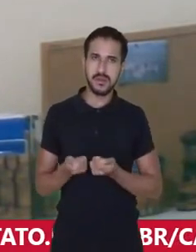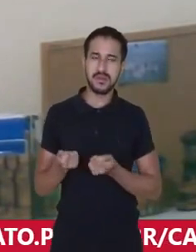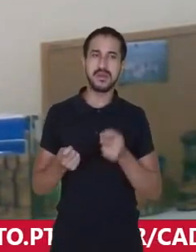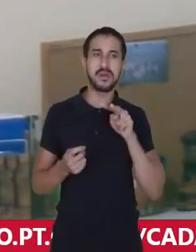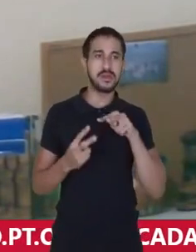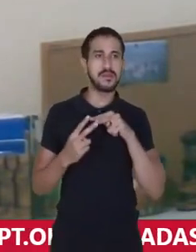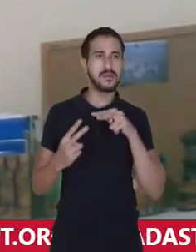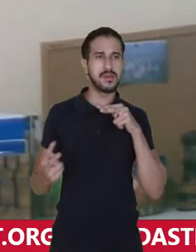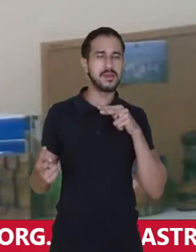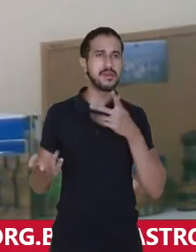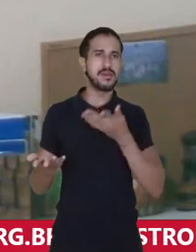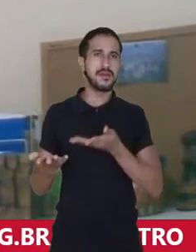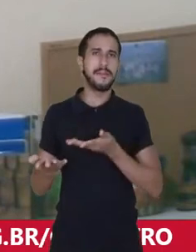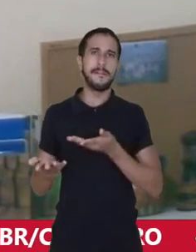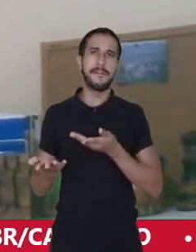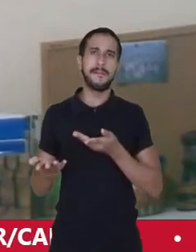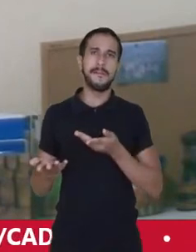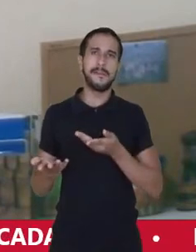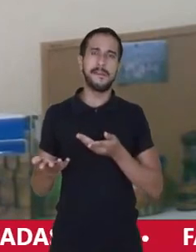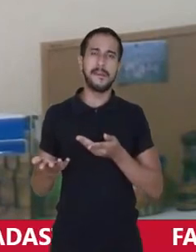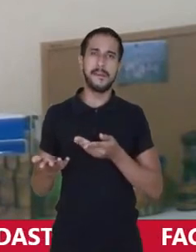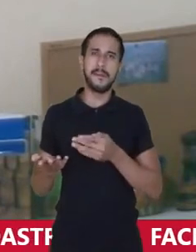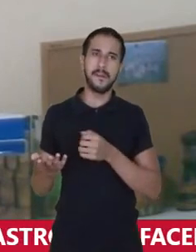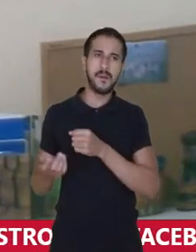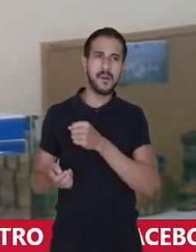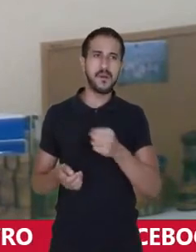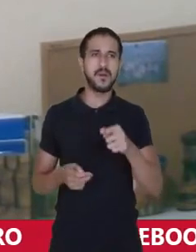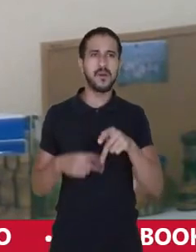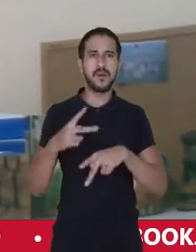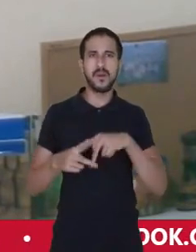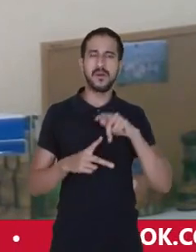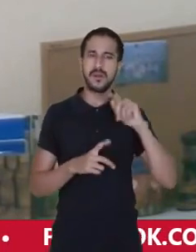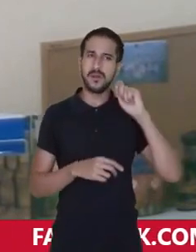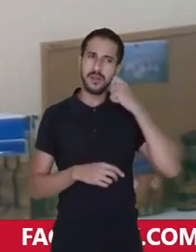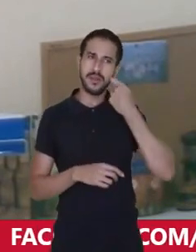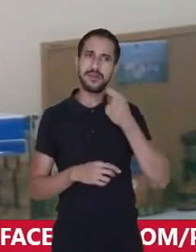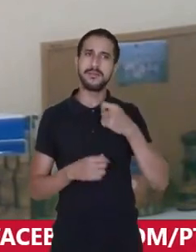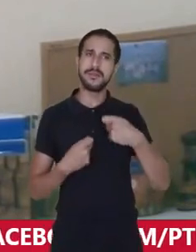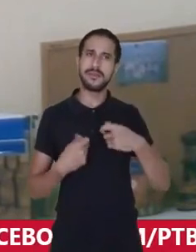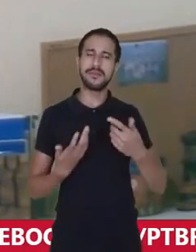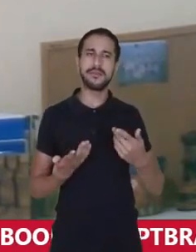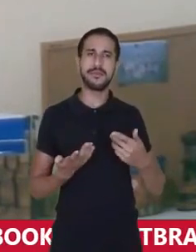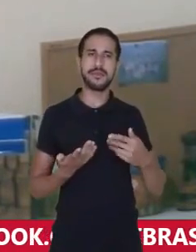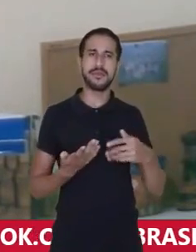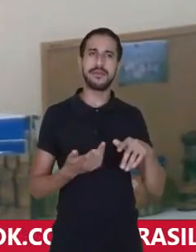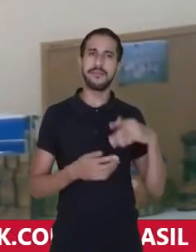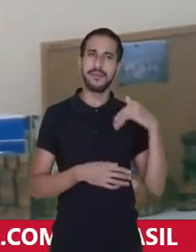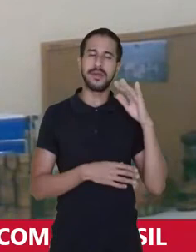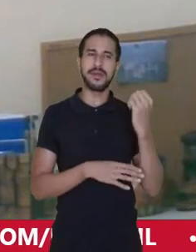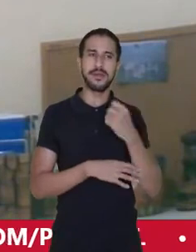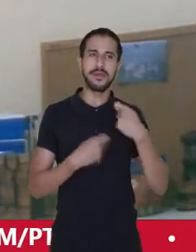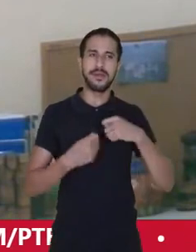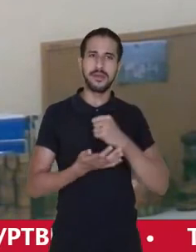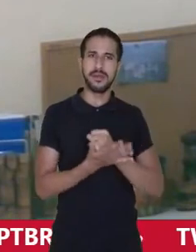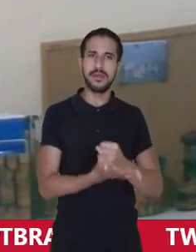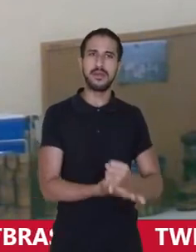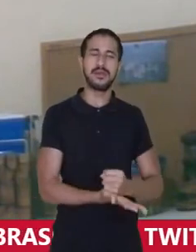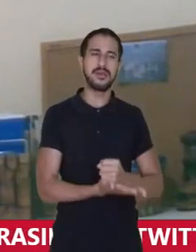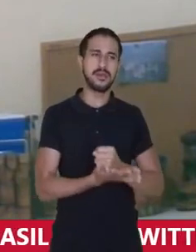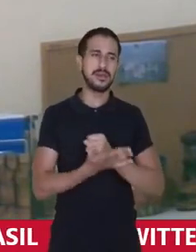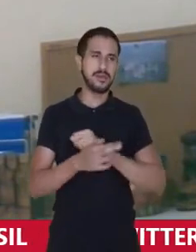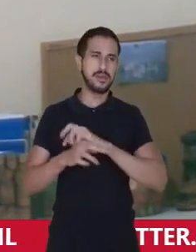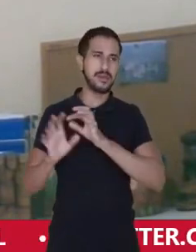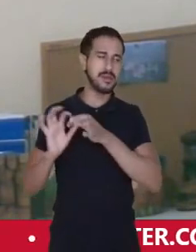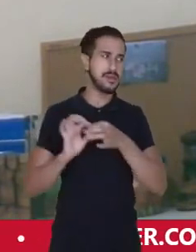controlar a situação coloca a população negra nessa situação de vulnerabilidade. Uma vulnerabilidade na qual as desigualdades raciais